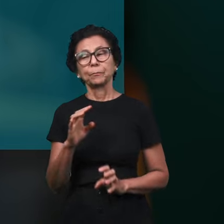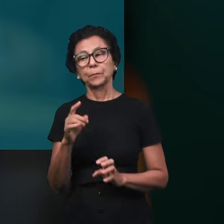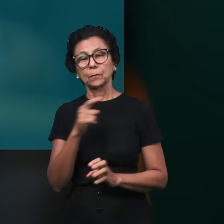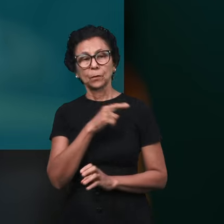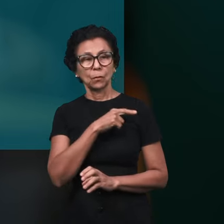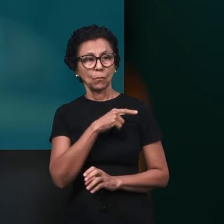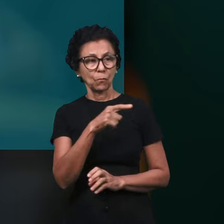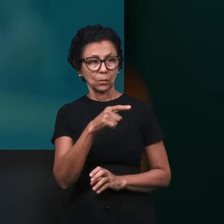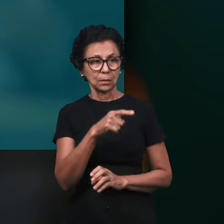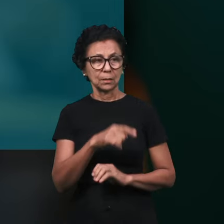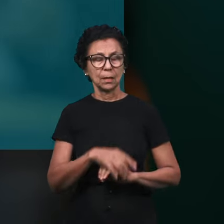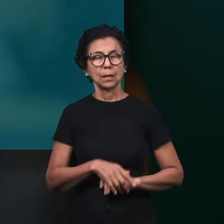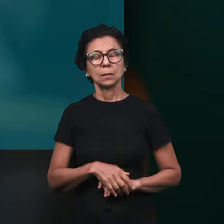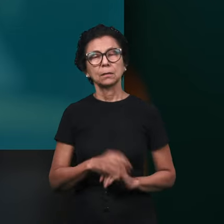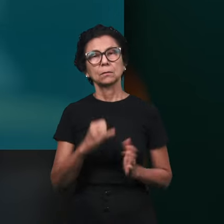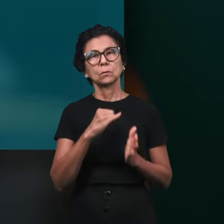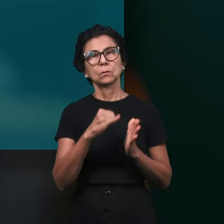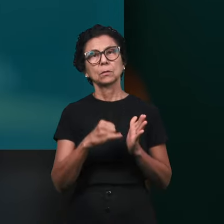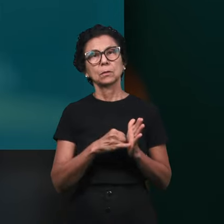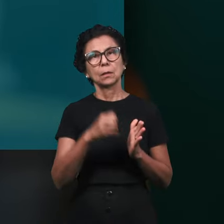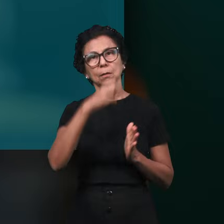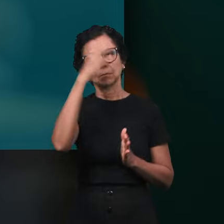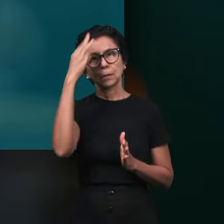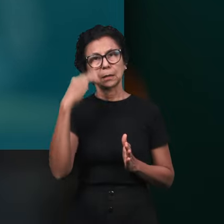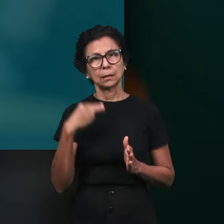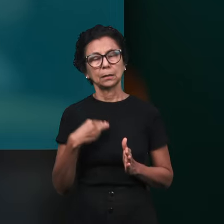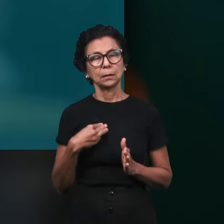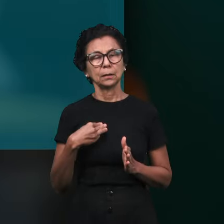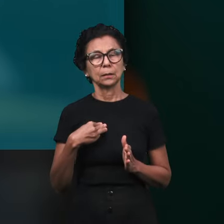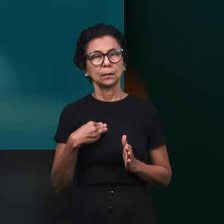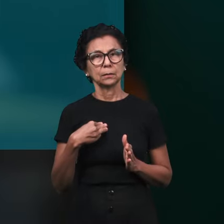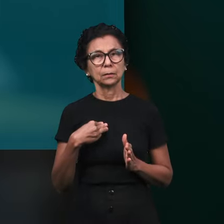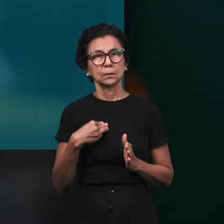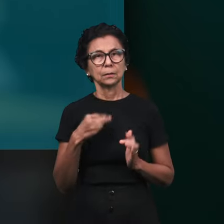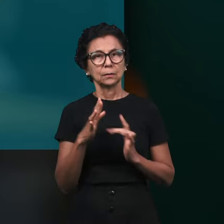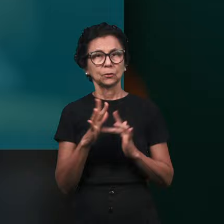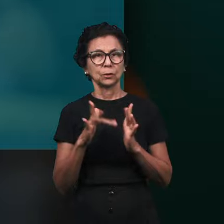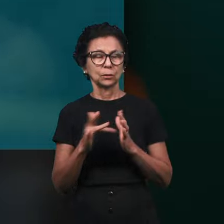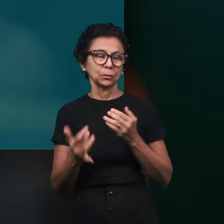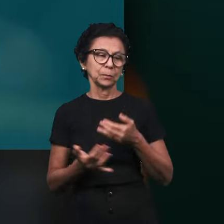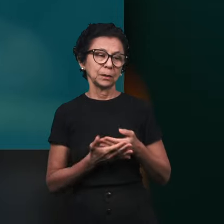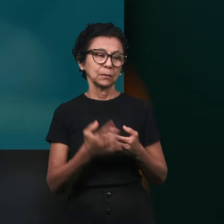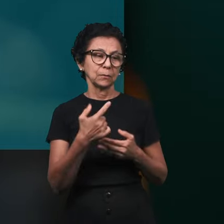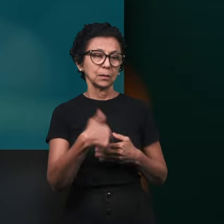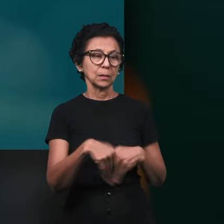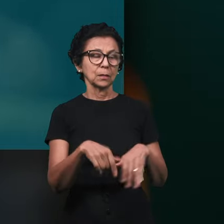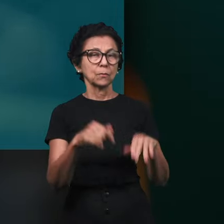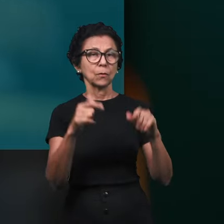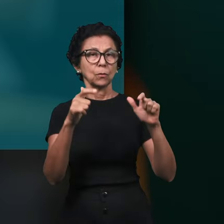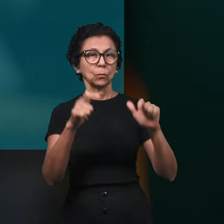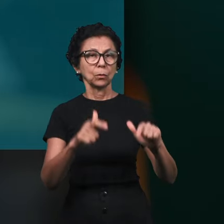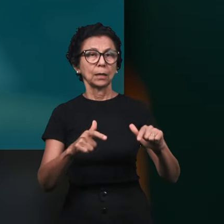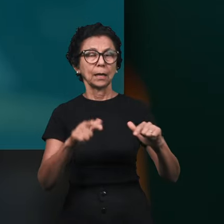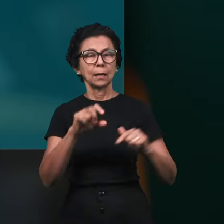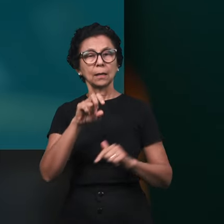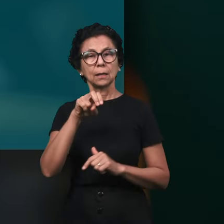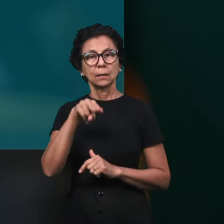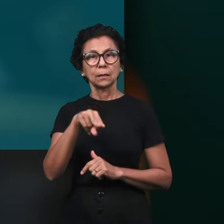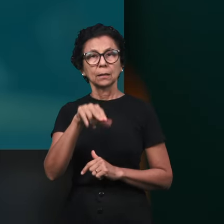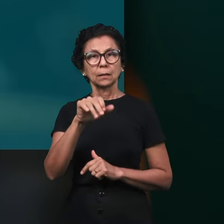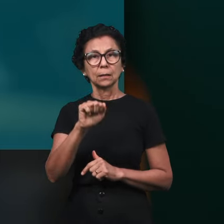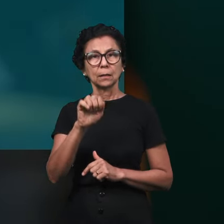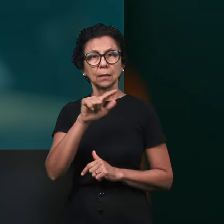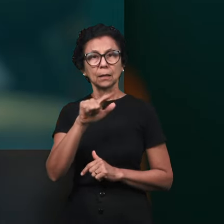vocês vão viver em Nazaré. Eles queriam, mas o Senhor também direcionou. Então nós vemos uma família que o Senhor alcançou o marido, o Senhor preservou